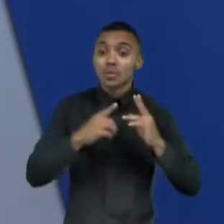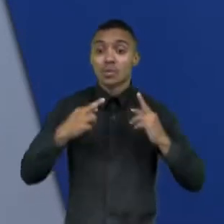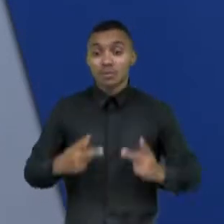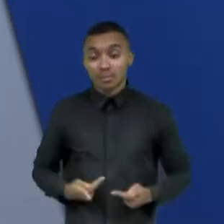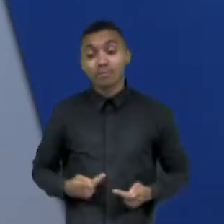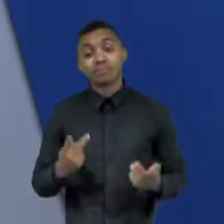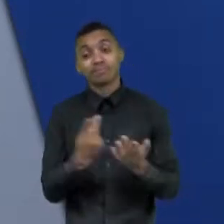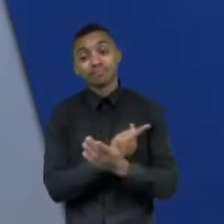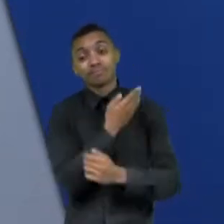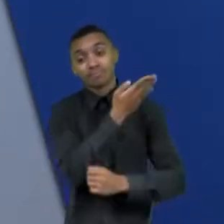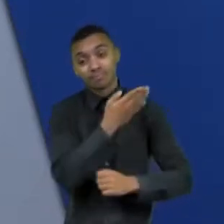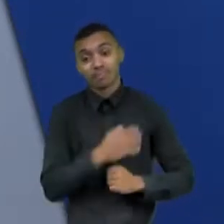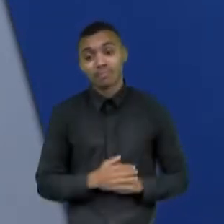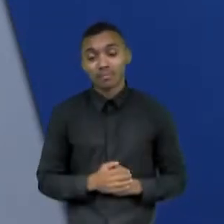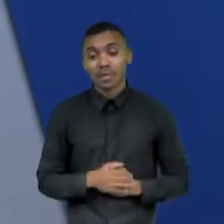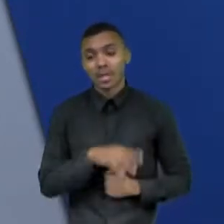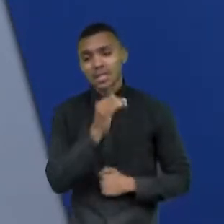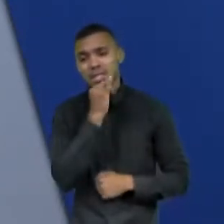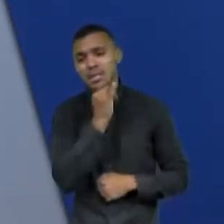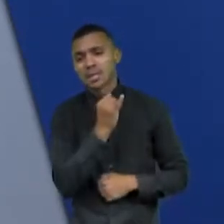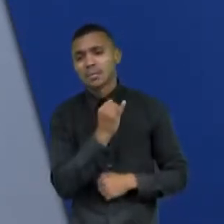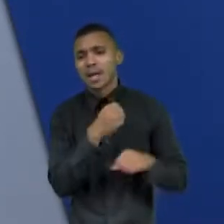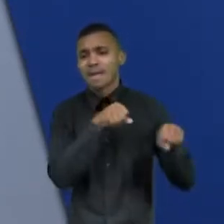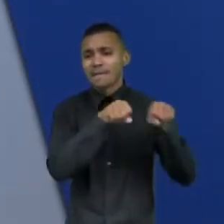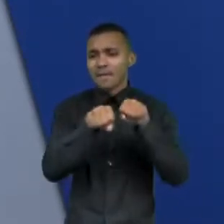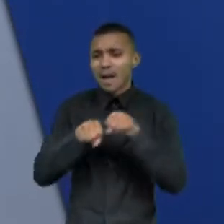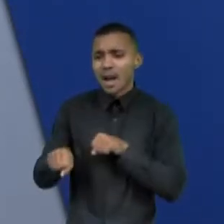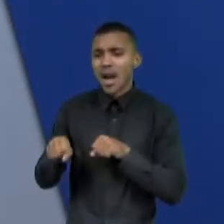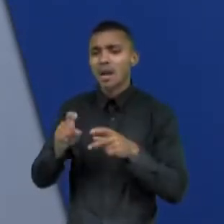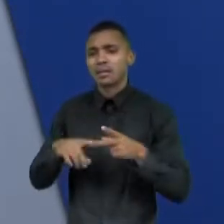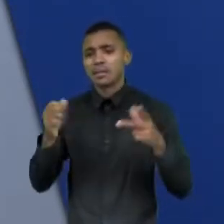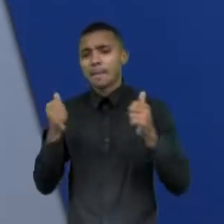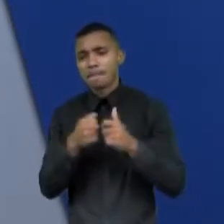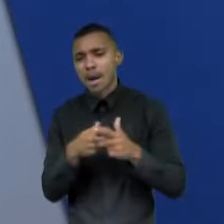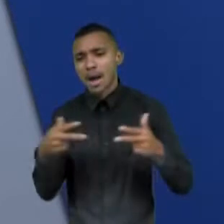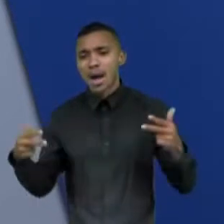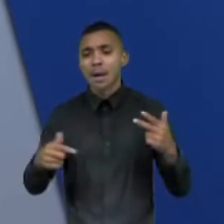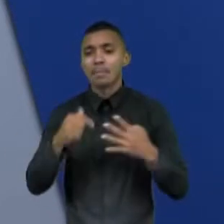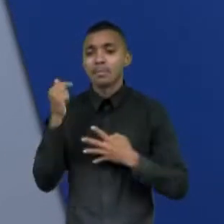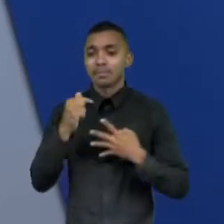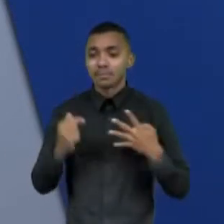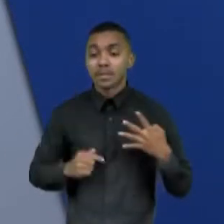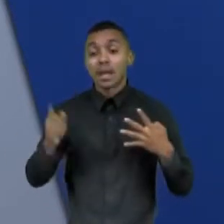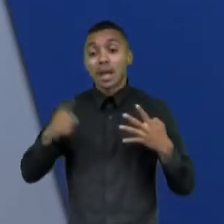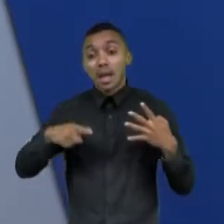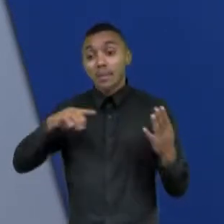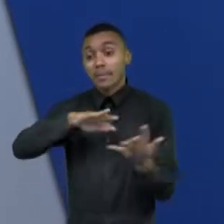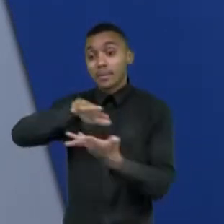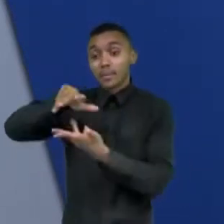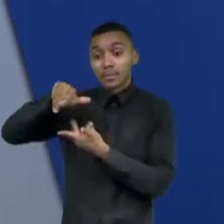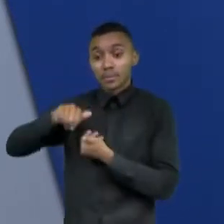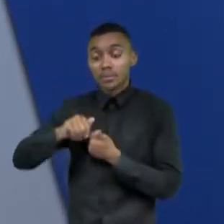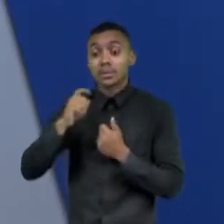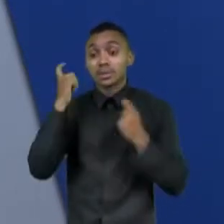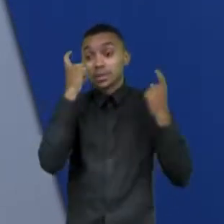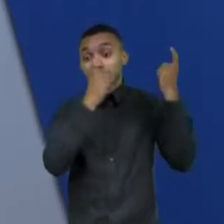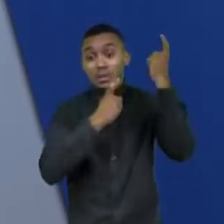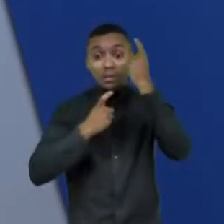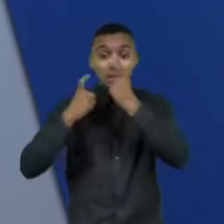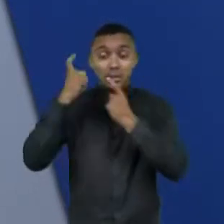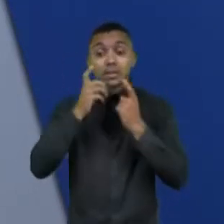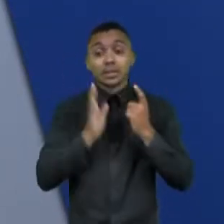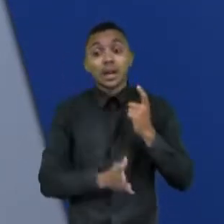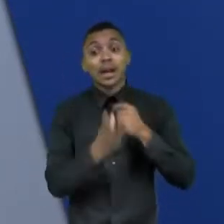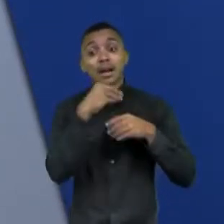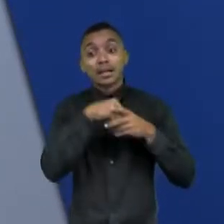lá, de assassinato de civis, enfim. Uma série de questões que preocupam o mundo e que estão nesse